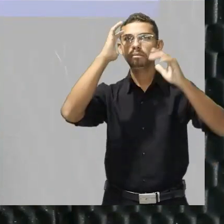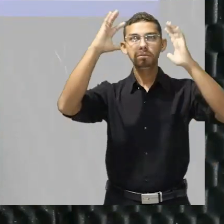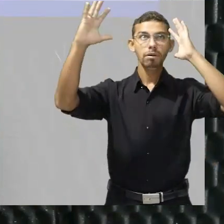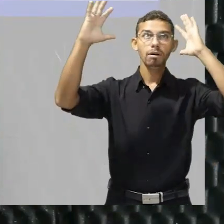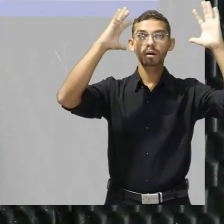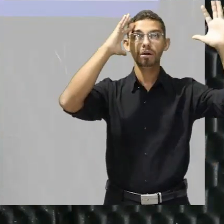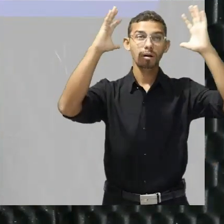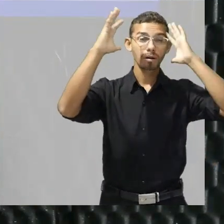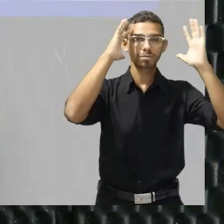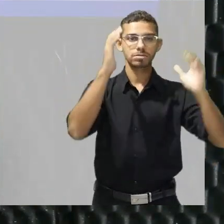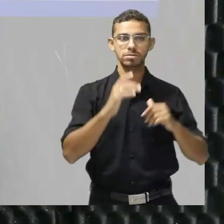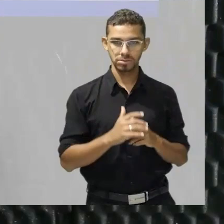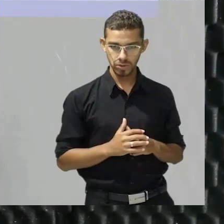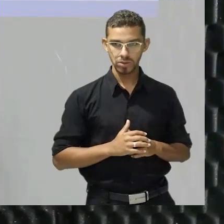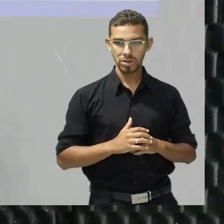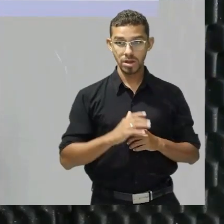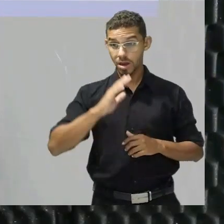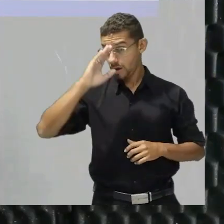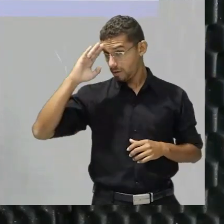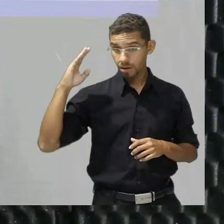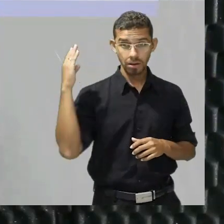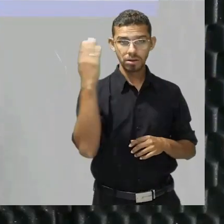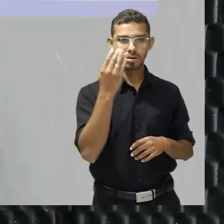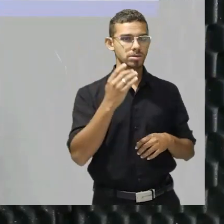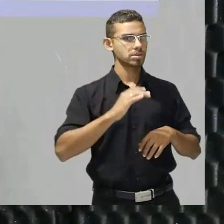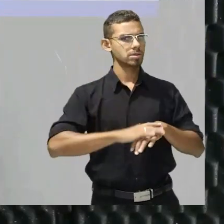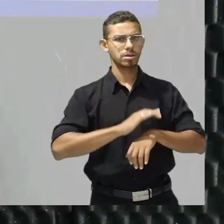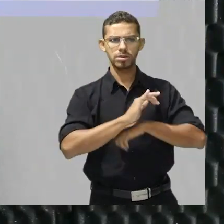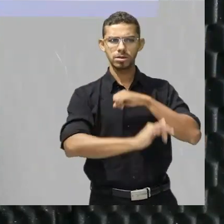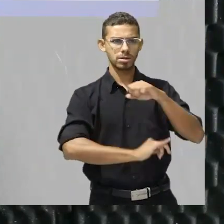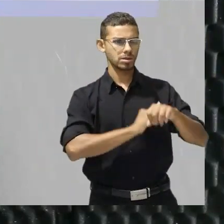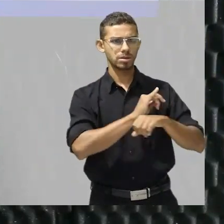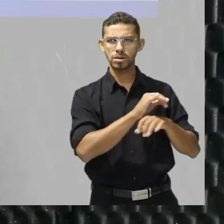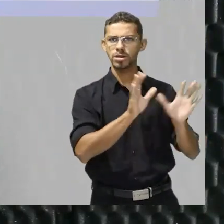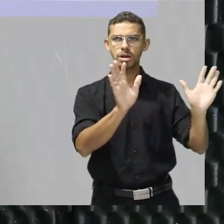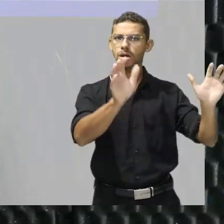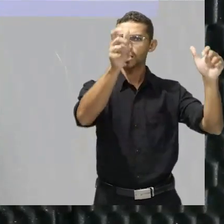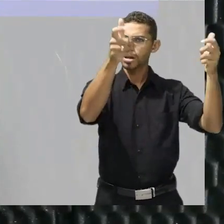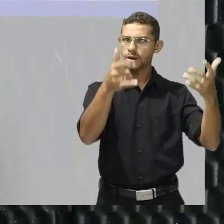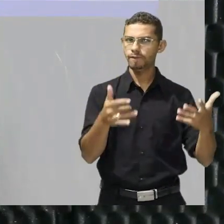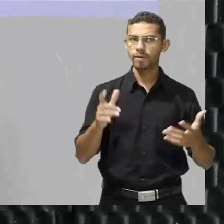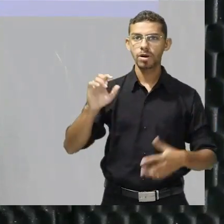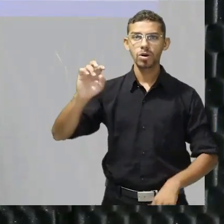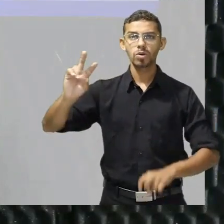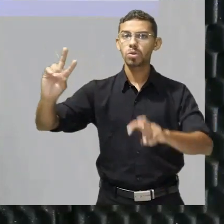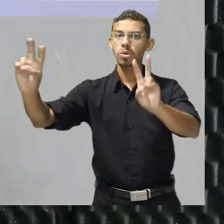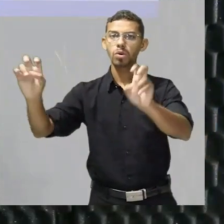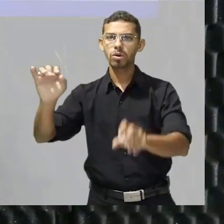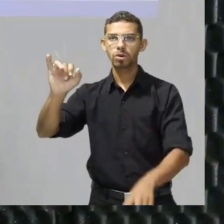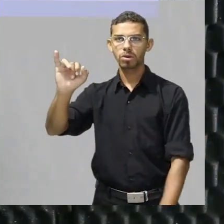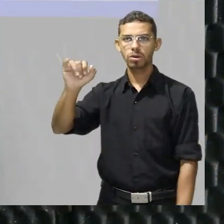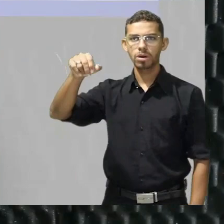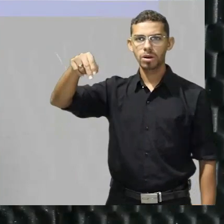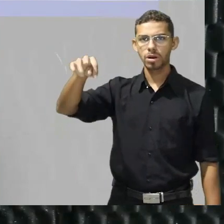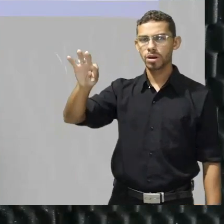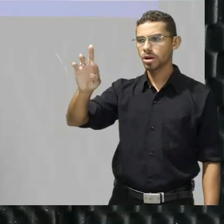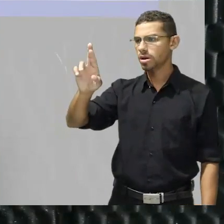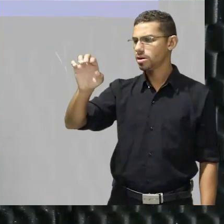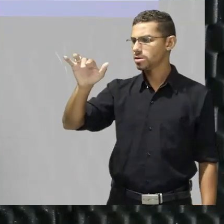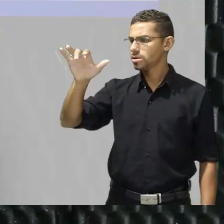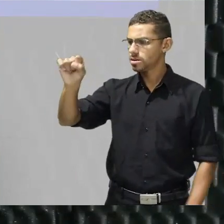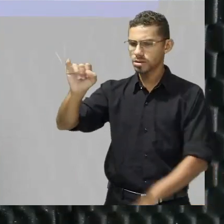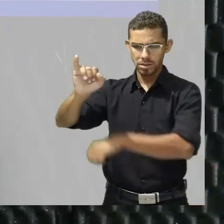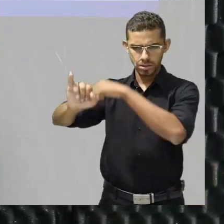principais observem que a banca não quer apenas que vocês falem sobre a internet não quer que você fale apenas sobre